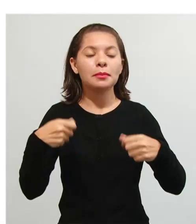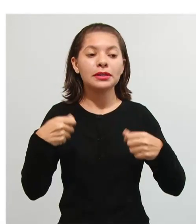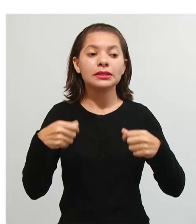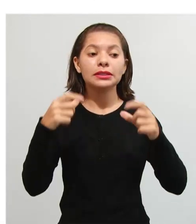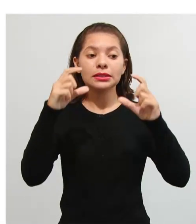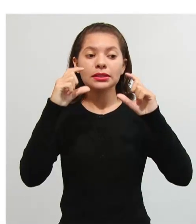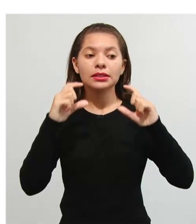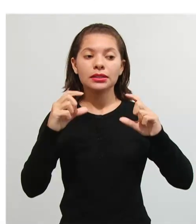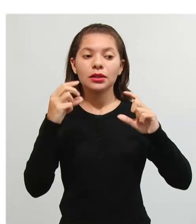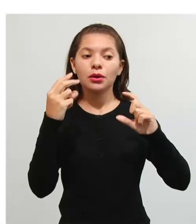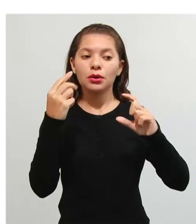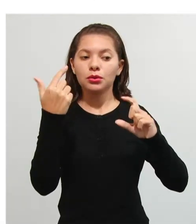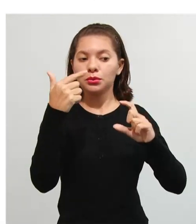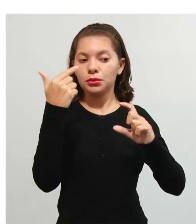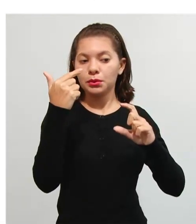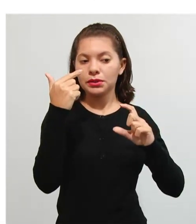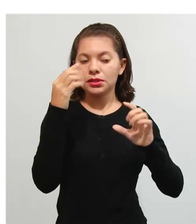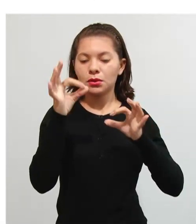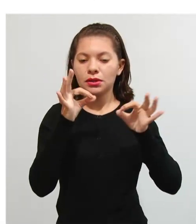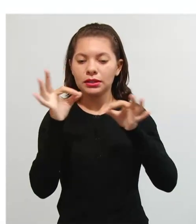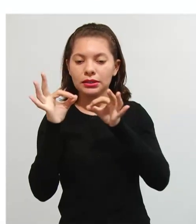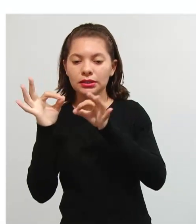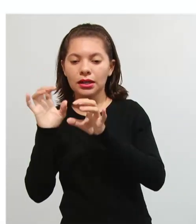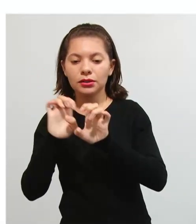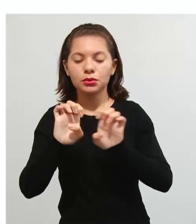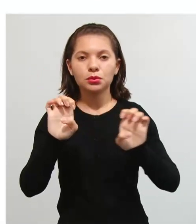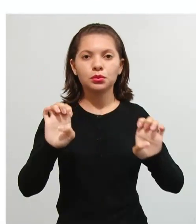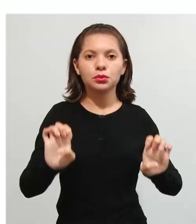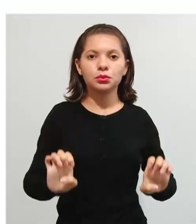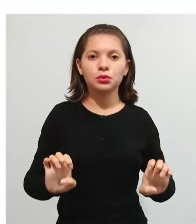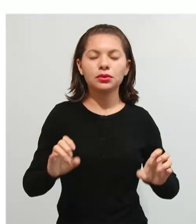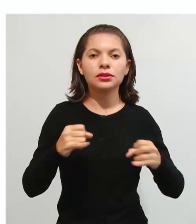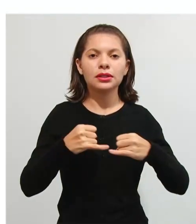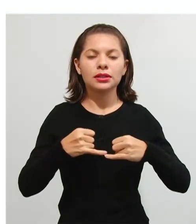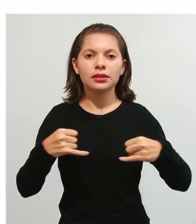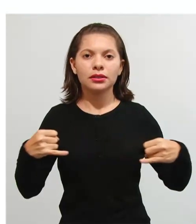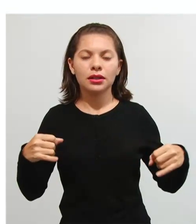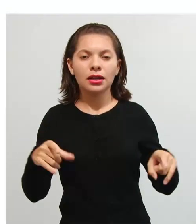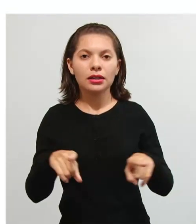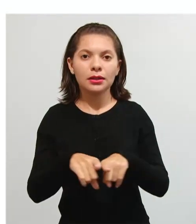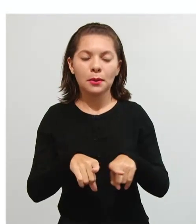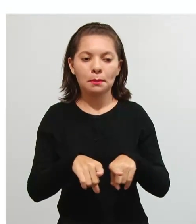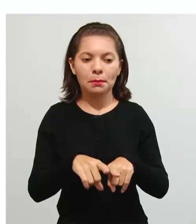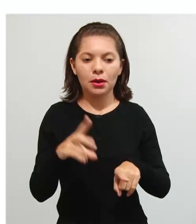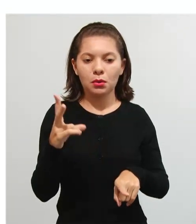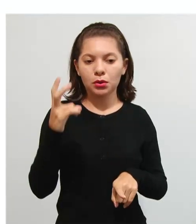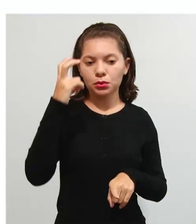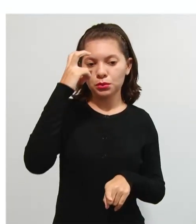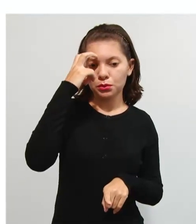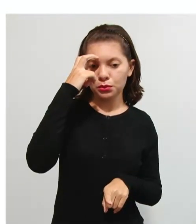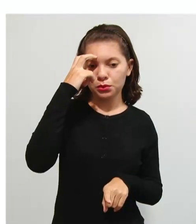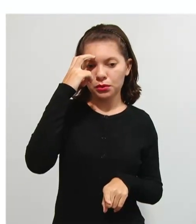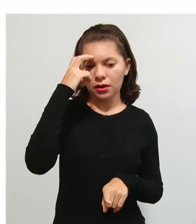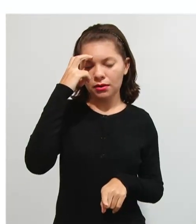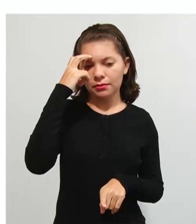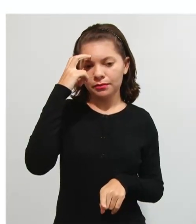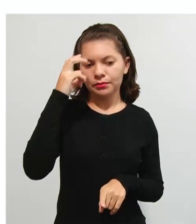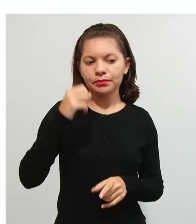estrutura, né, os sistemas, os processos, alinhar também com a cultura para que ela